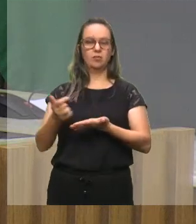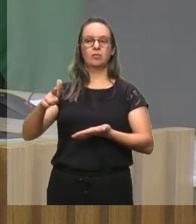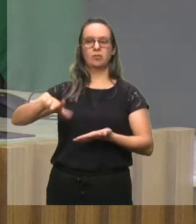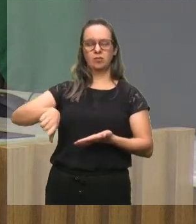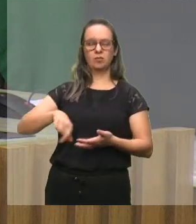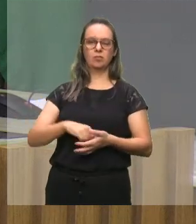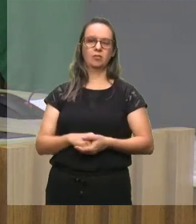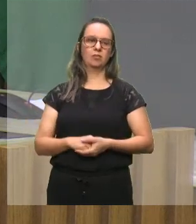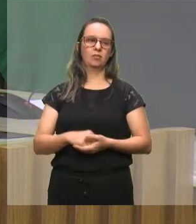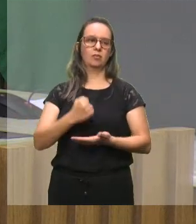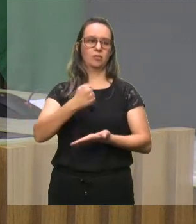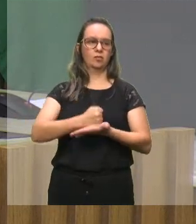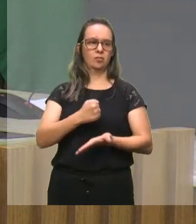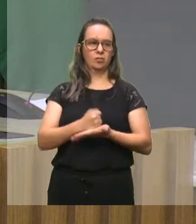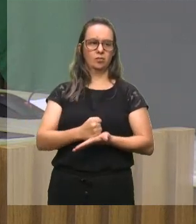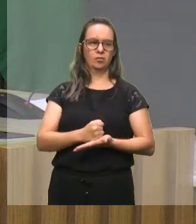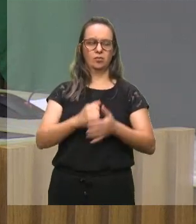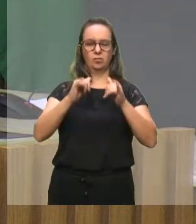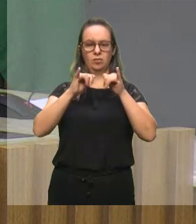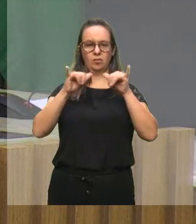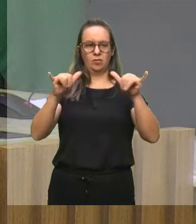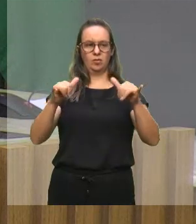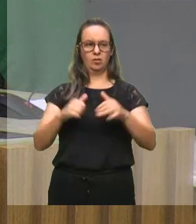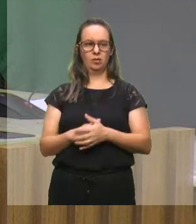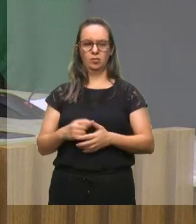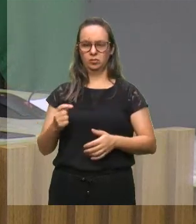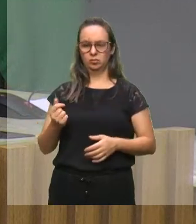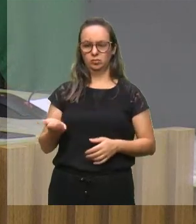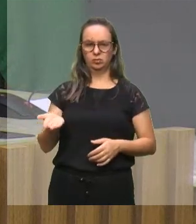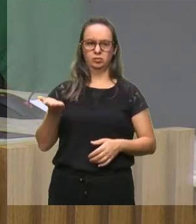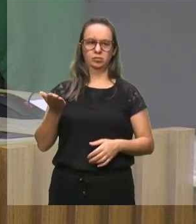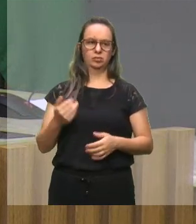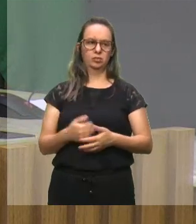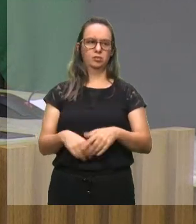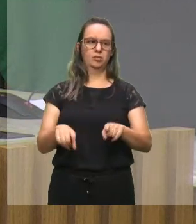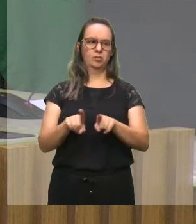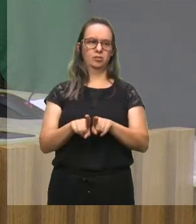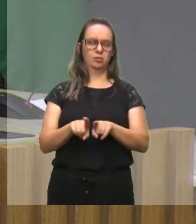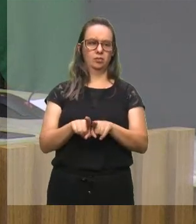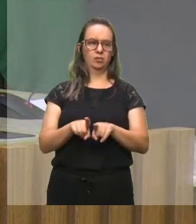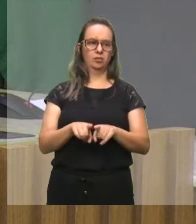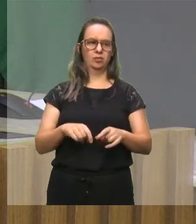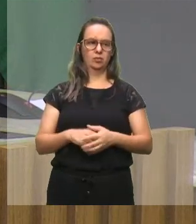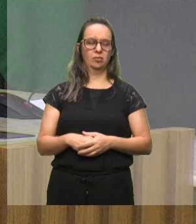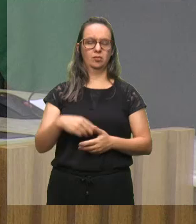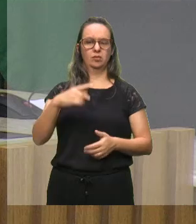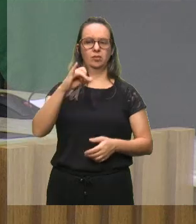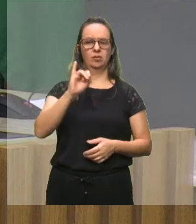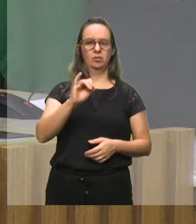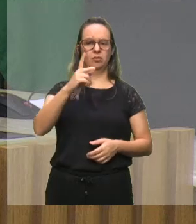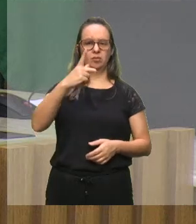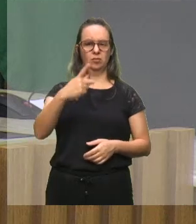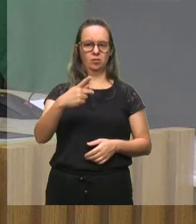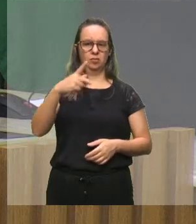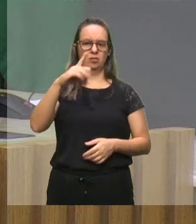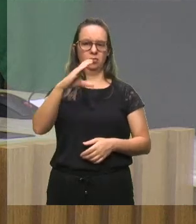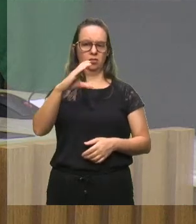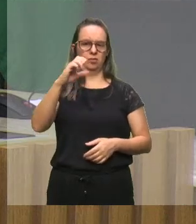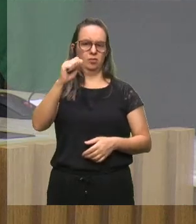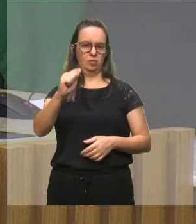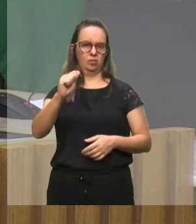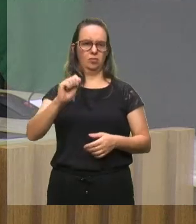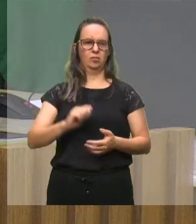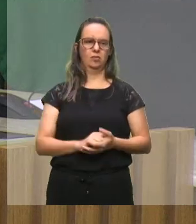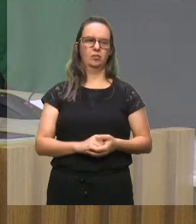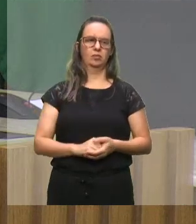fala que é o reajuste anual conforme o índice do IPCA, do IBGE. E